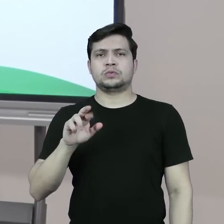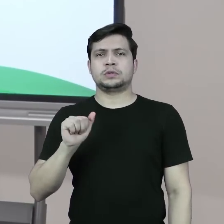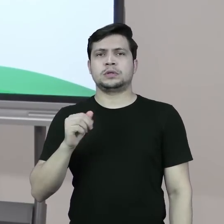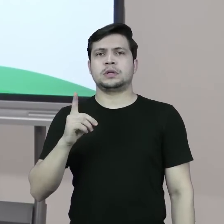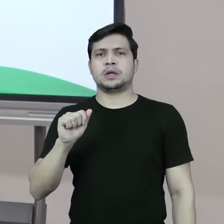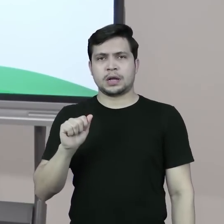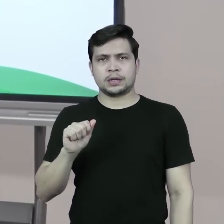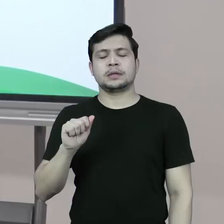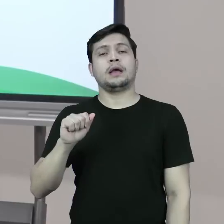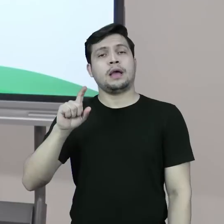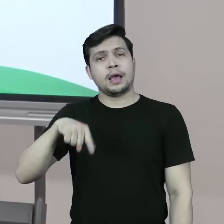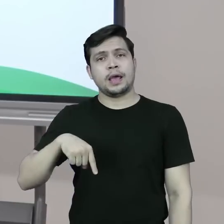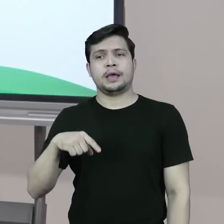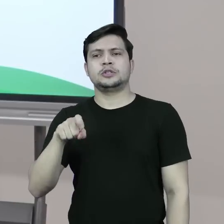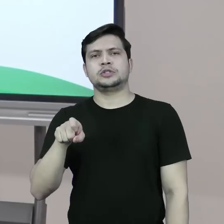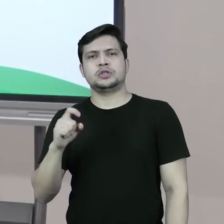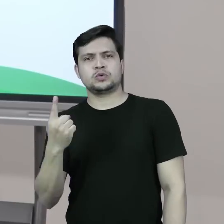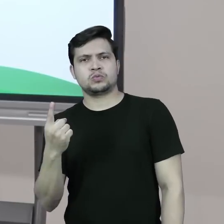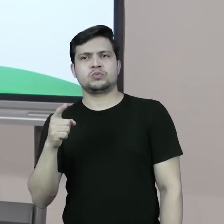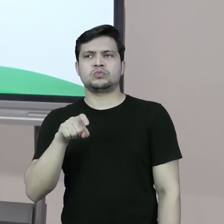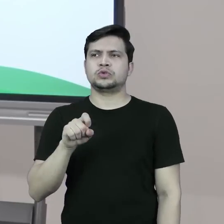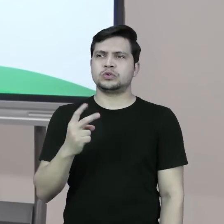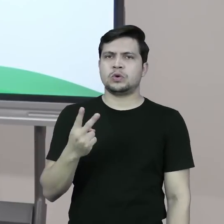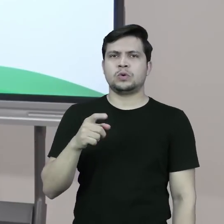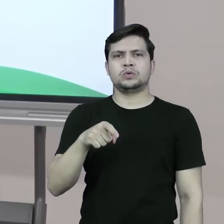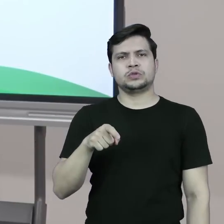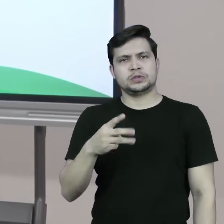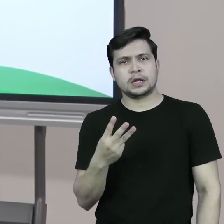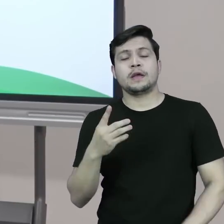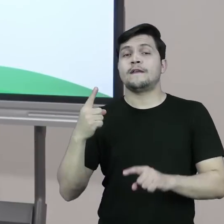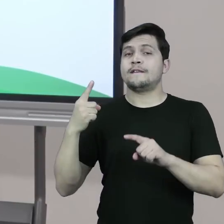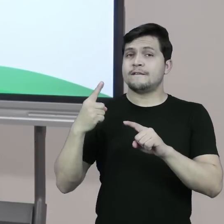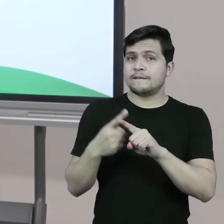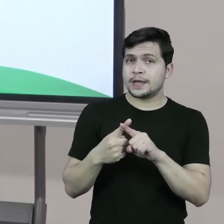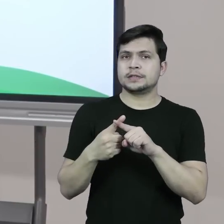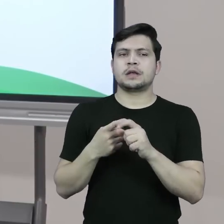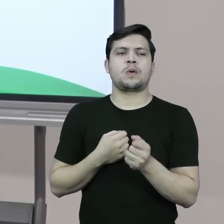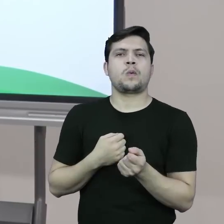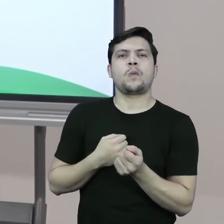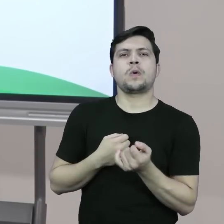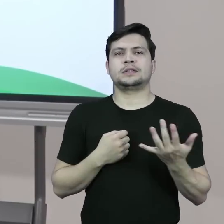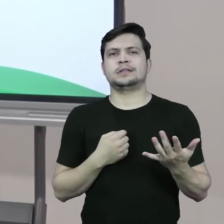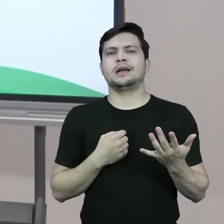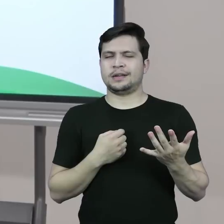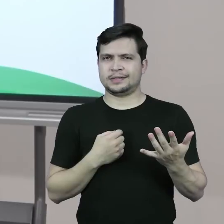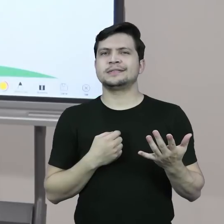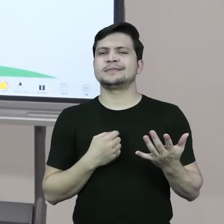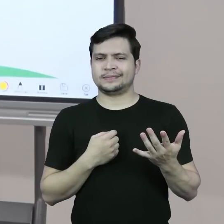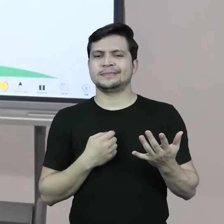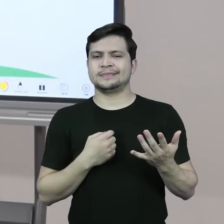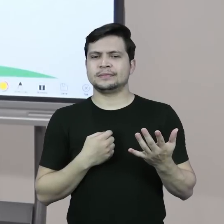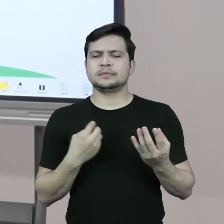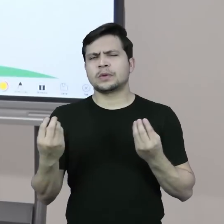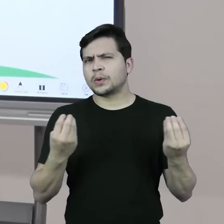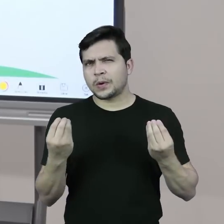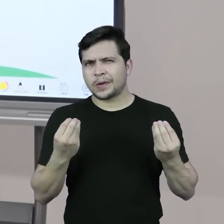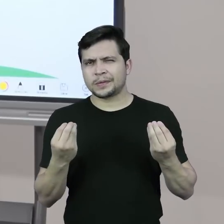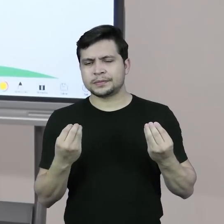que nada mais é do que uma pequena modificação na fórmula. A gente sempre escuta falar que a ponderada tem a questão de